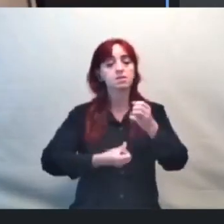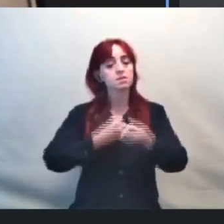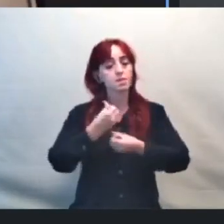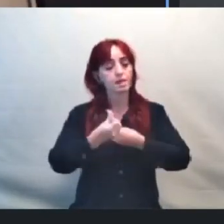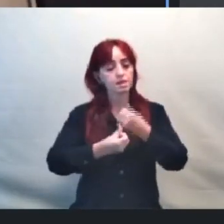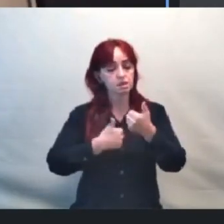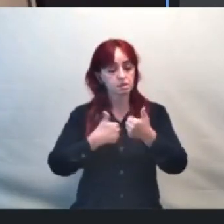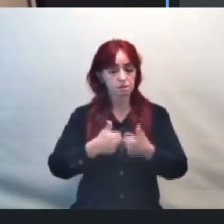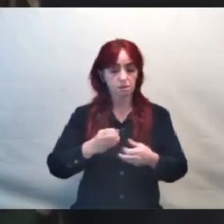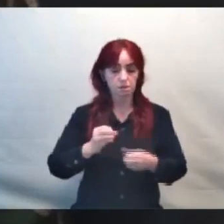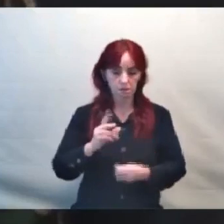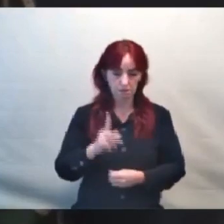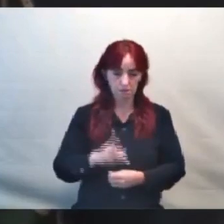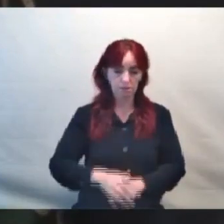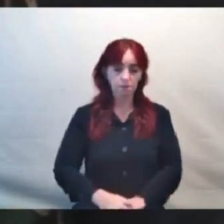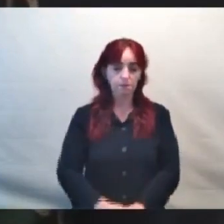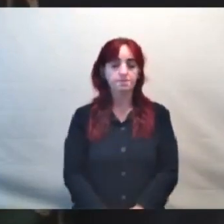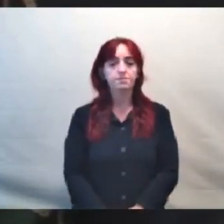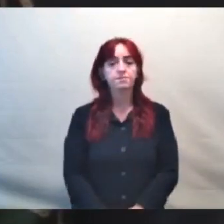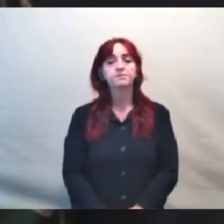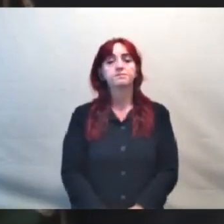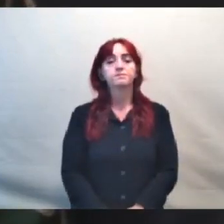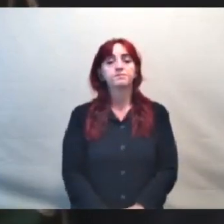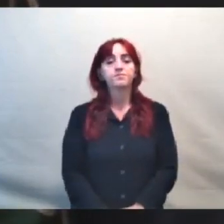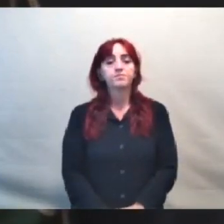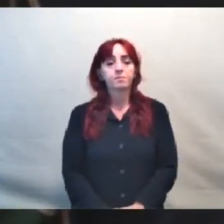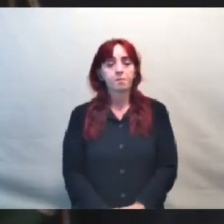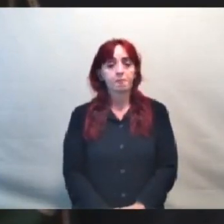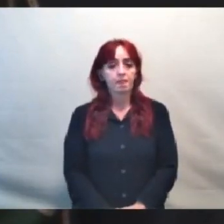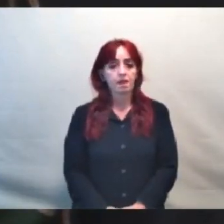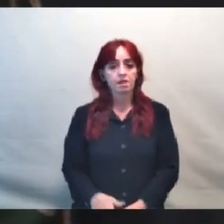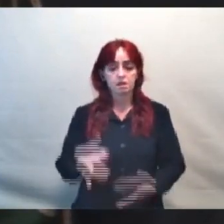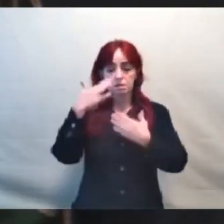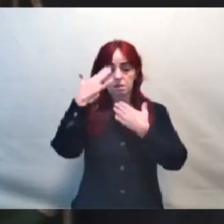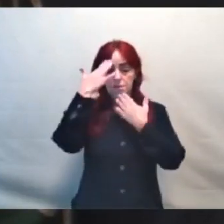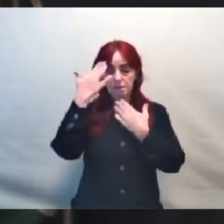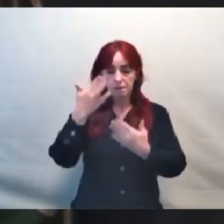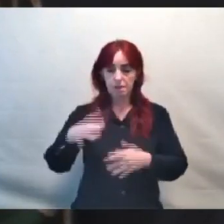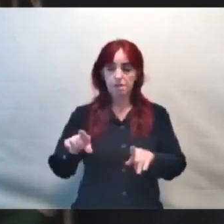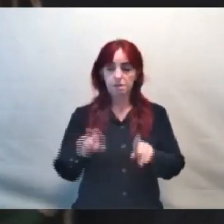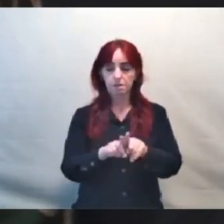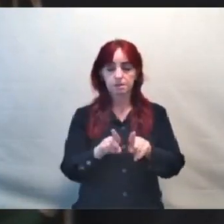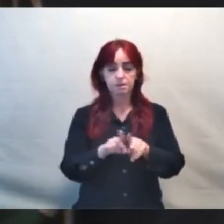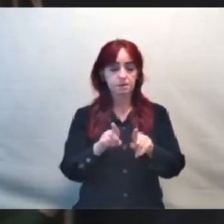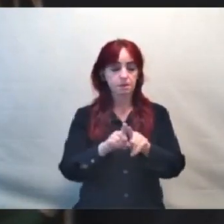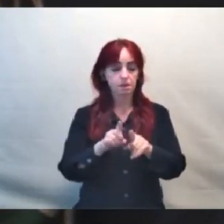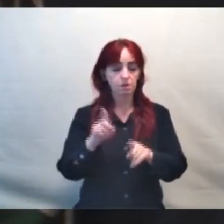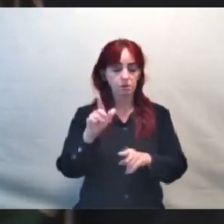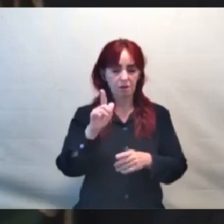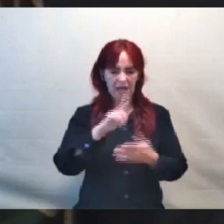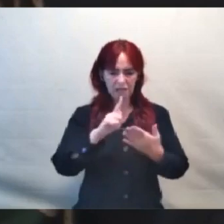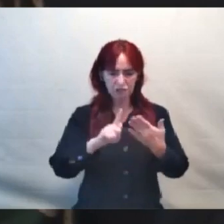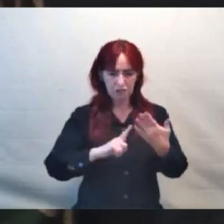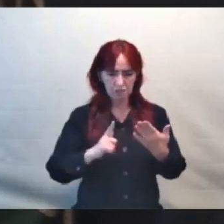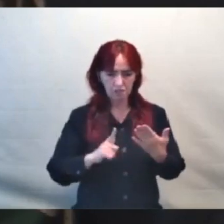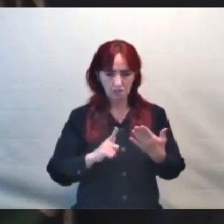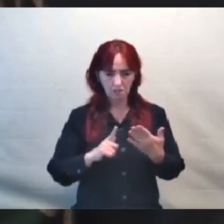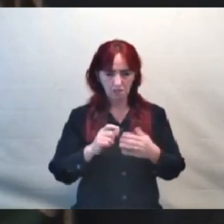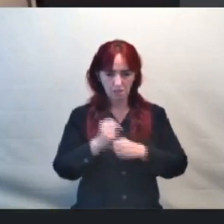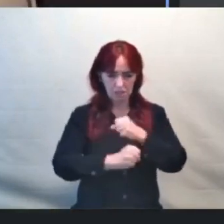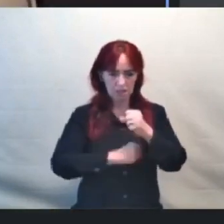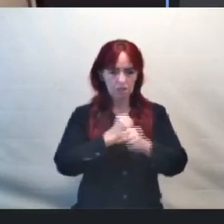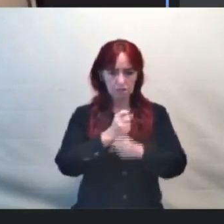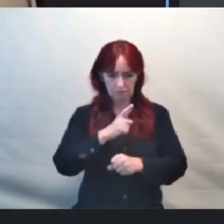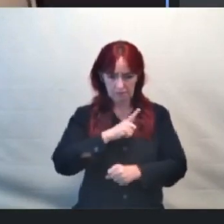Obrigado. Sim, obrigada. Então, a questão das agendas, no ano que vem, teremos elas?